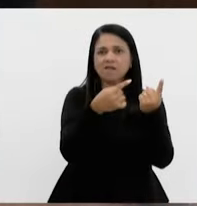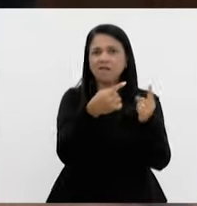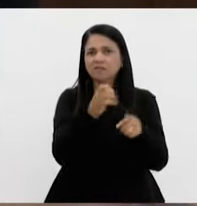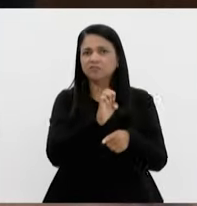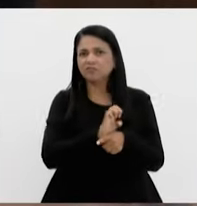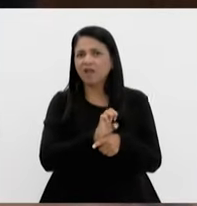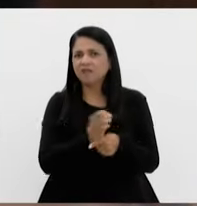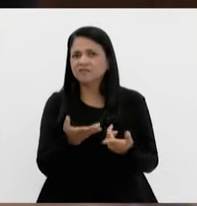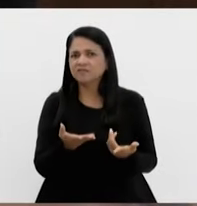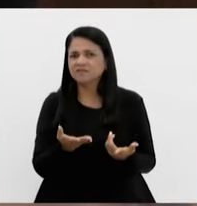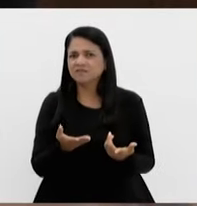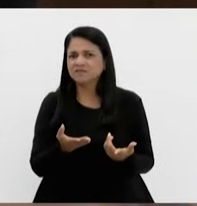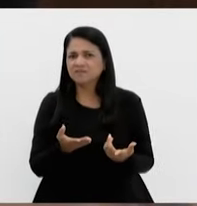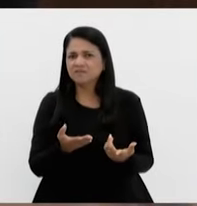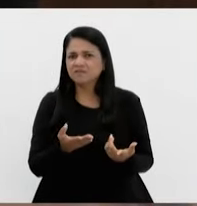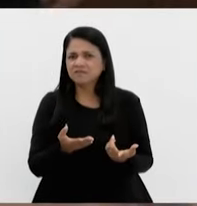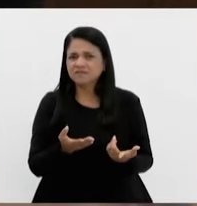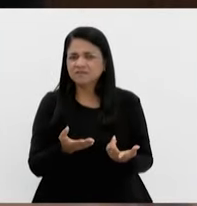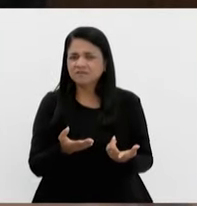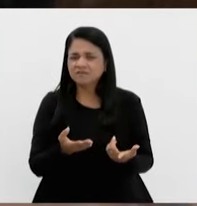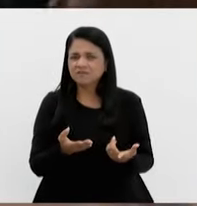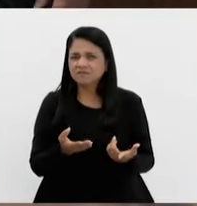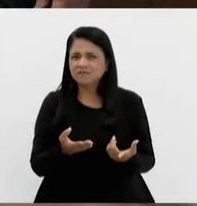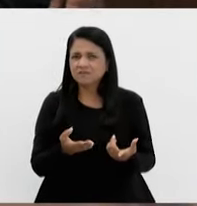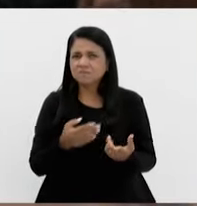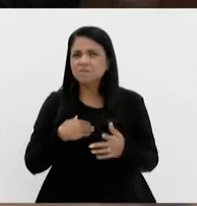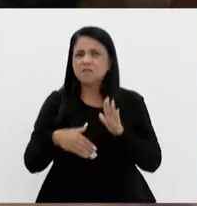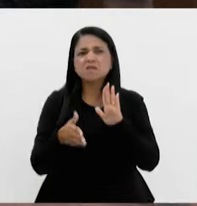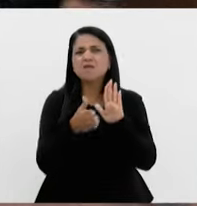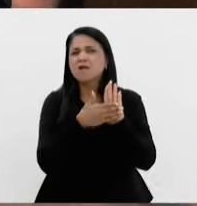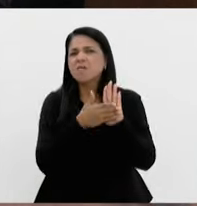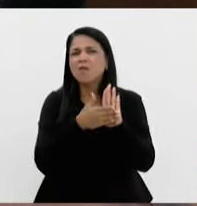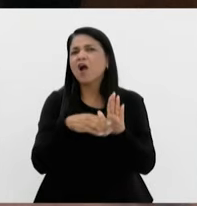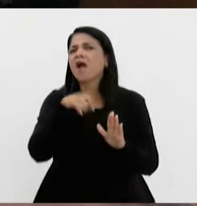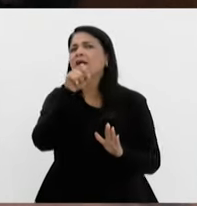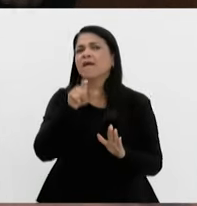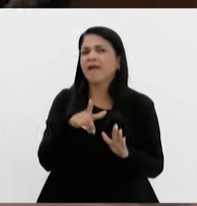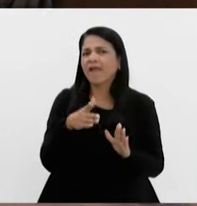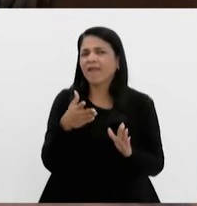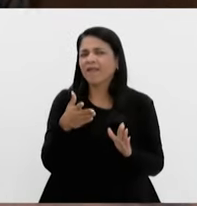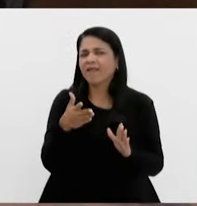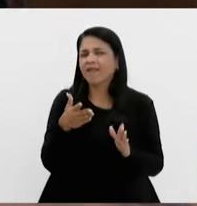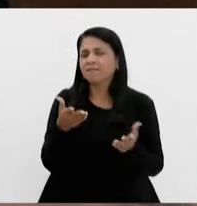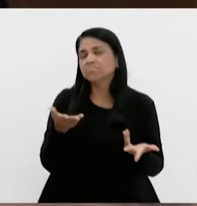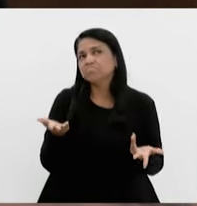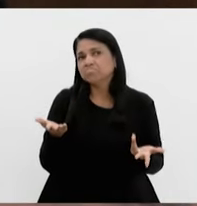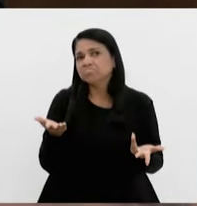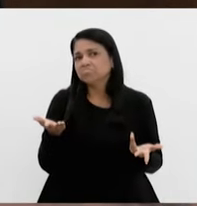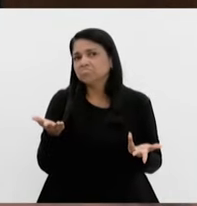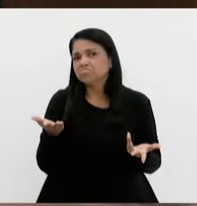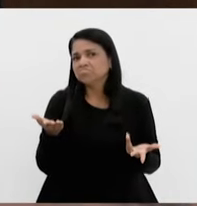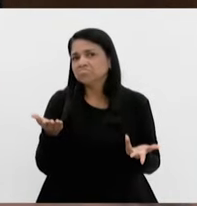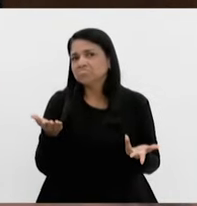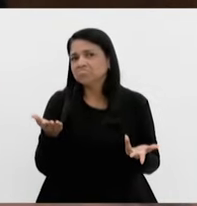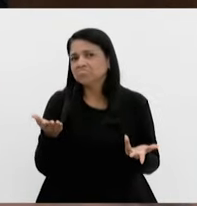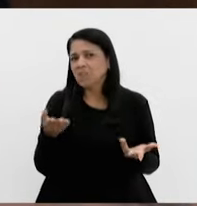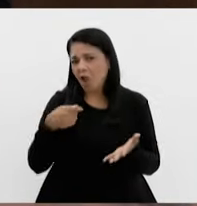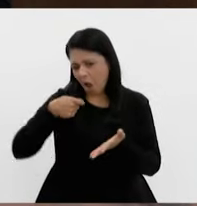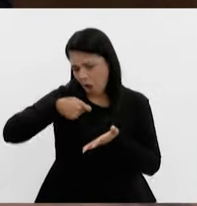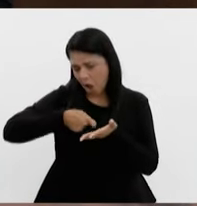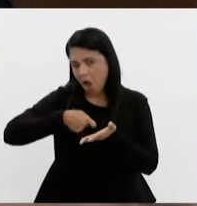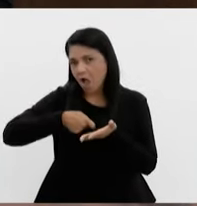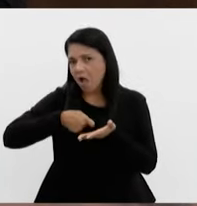sabe de quem vem essa proposta Ou melhor essa